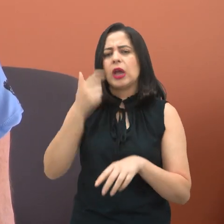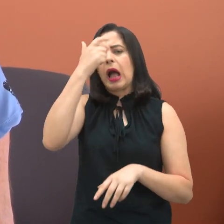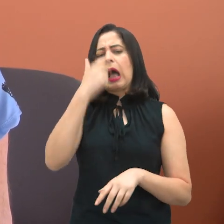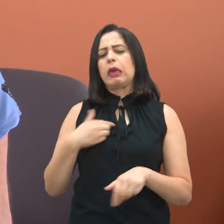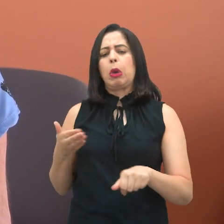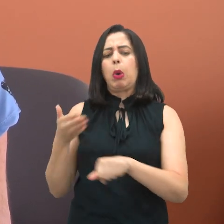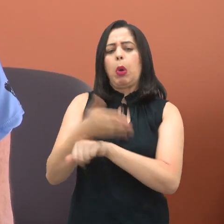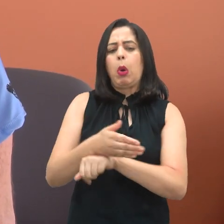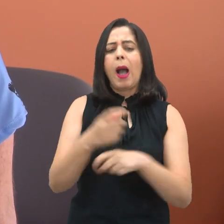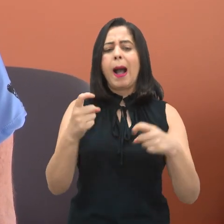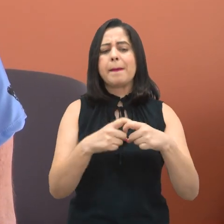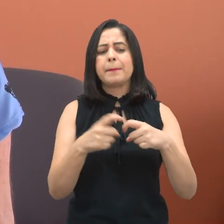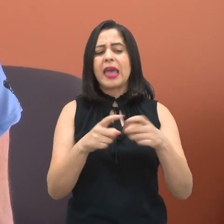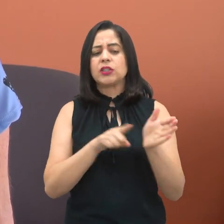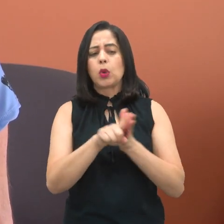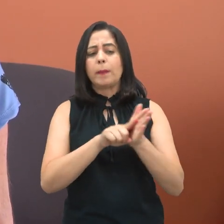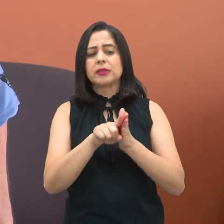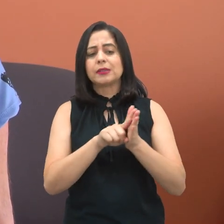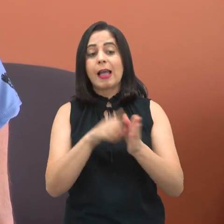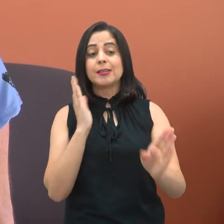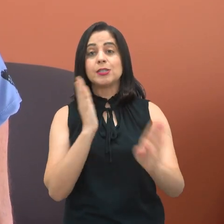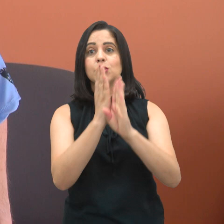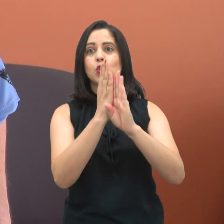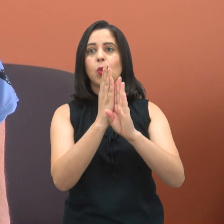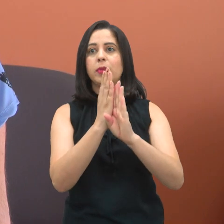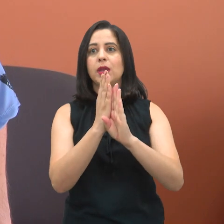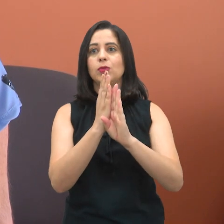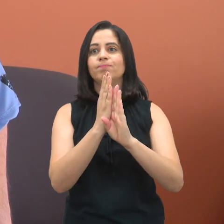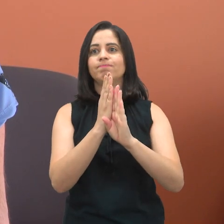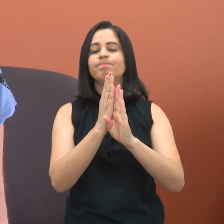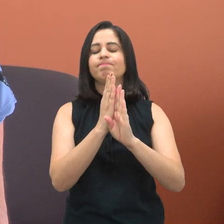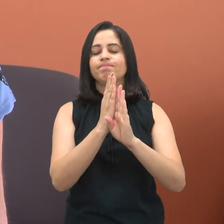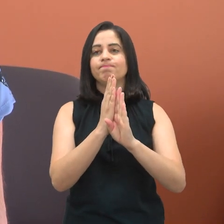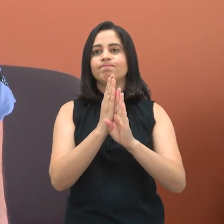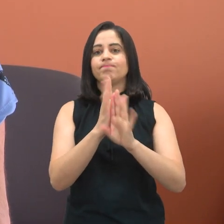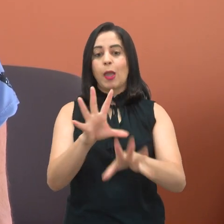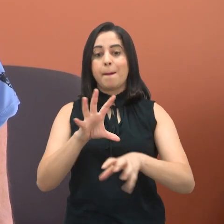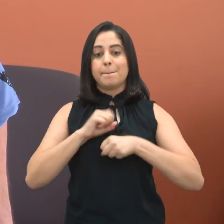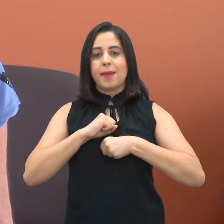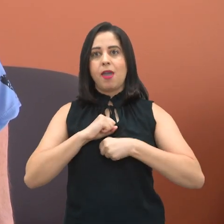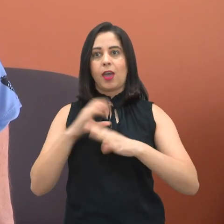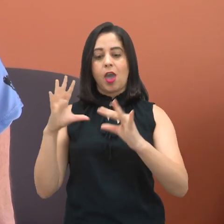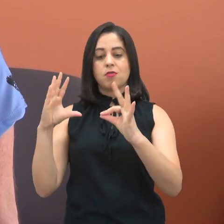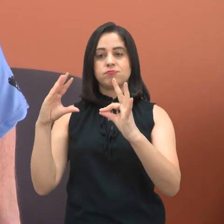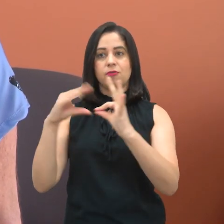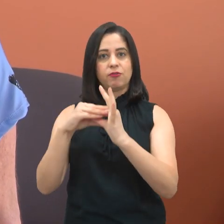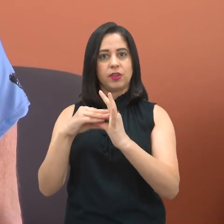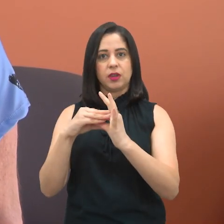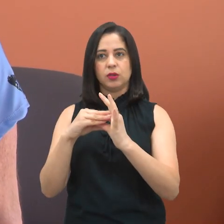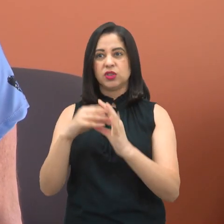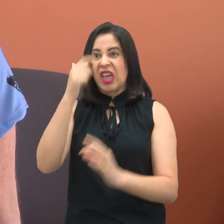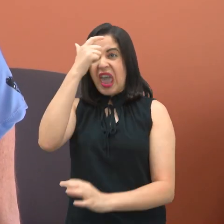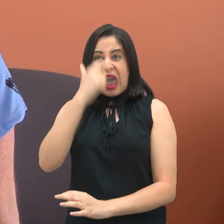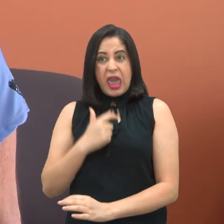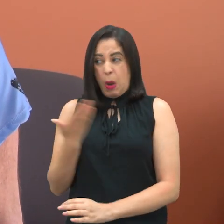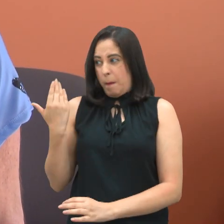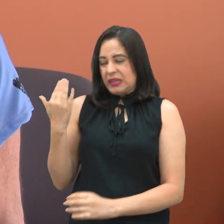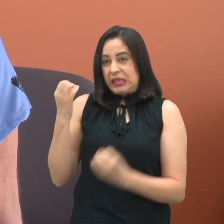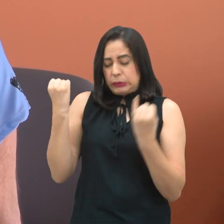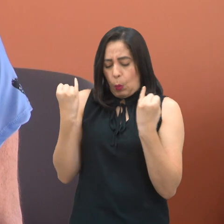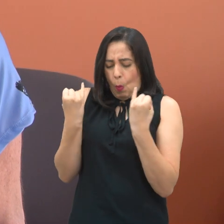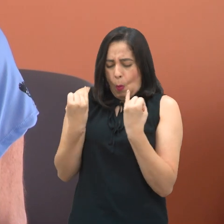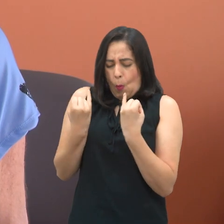teste do HIV e deu um positivo. E na época eu estava muito debilitada mesmo, eu não pesava 50